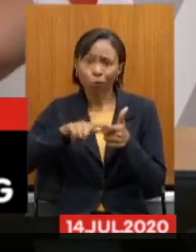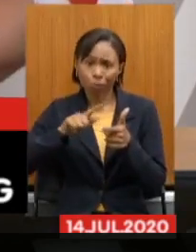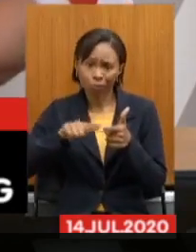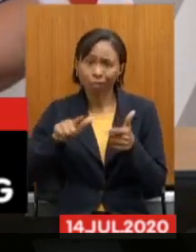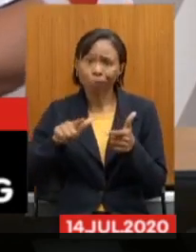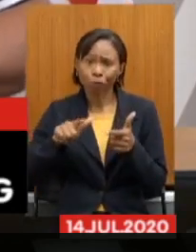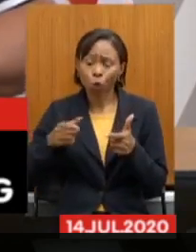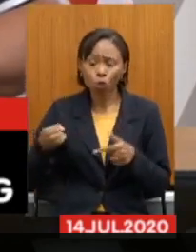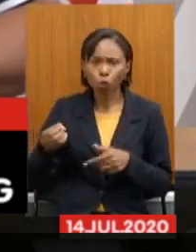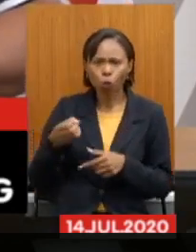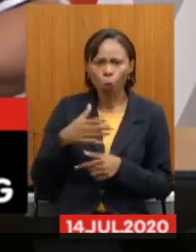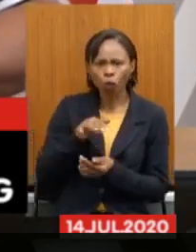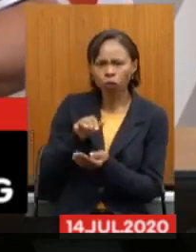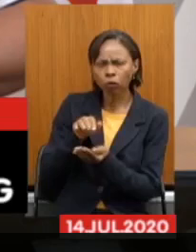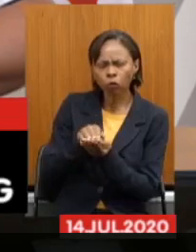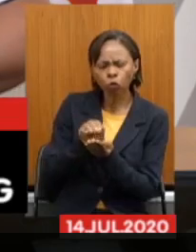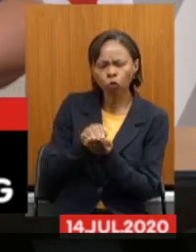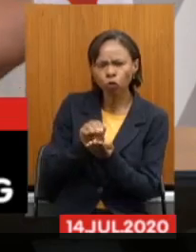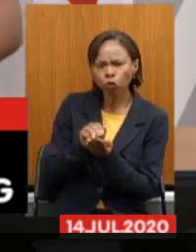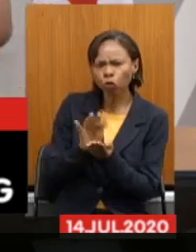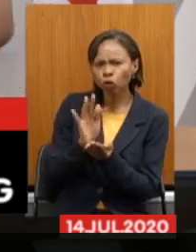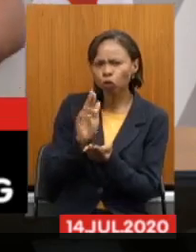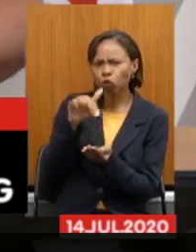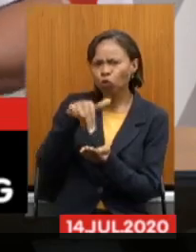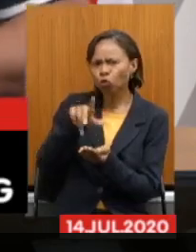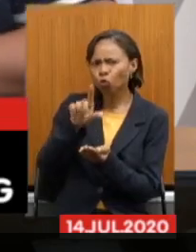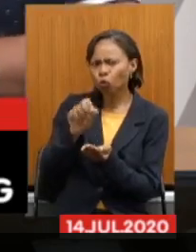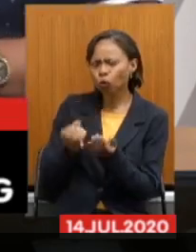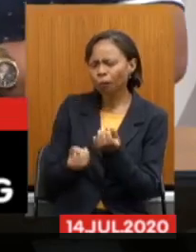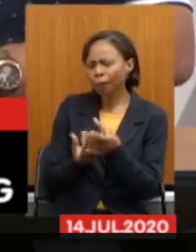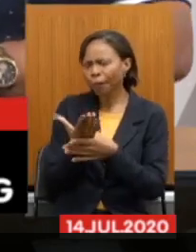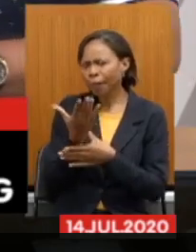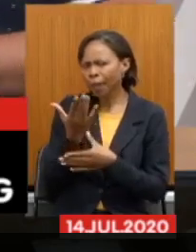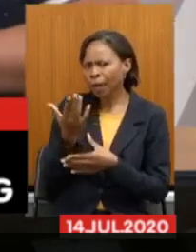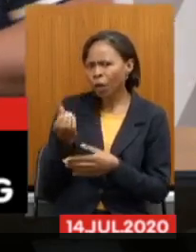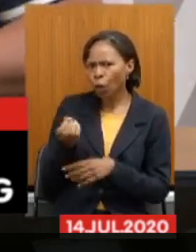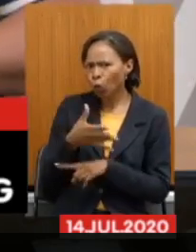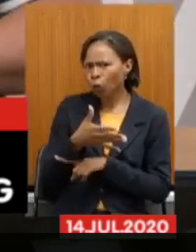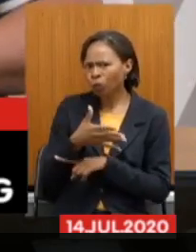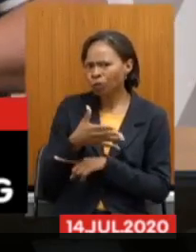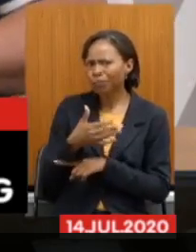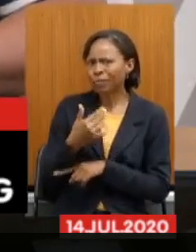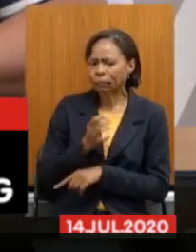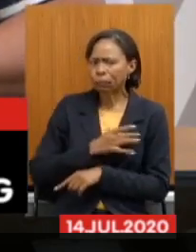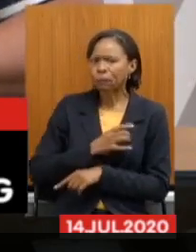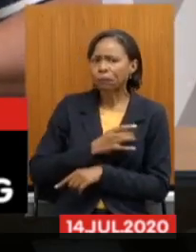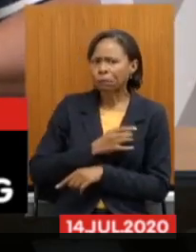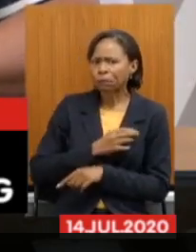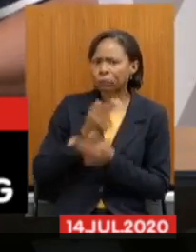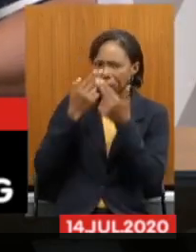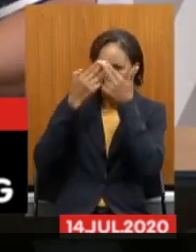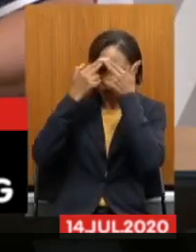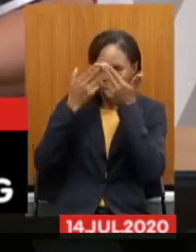fundo que pretende criar. Eu quero me solidarizar, companheiro